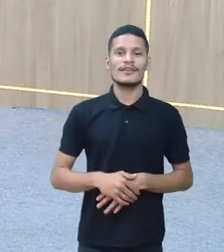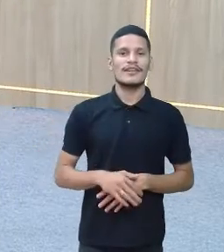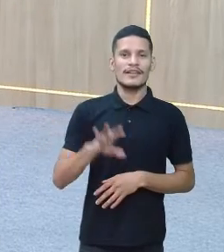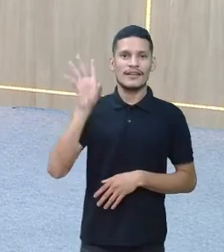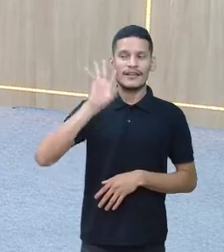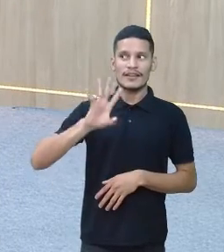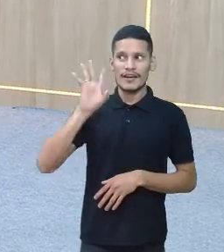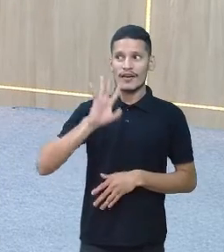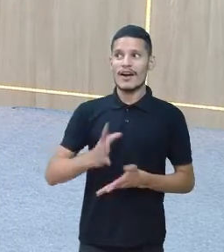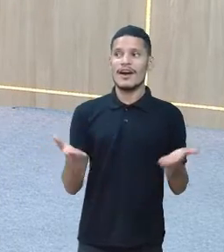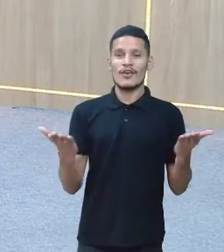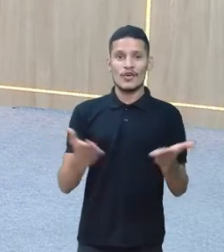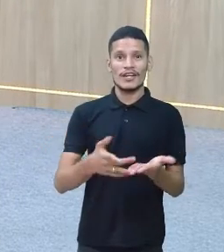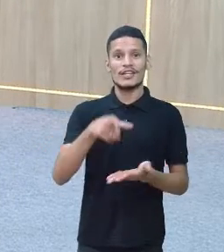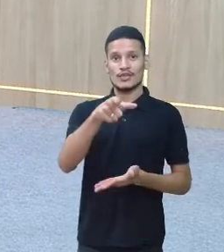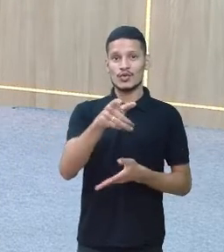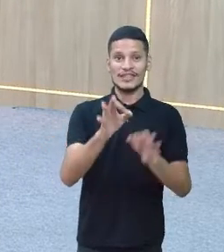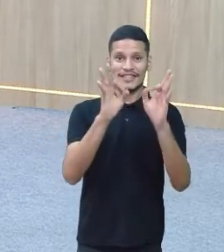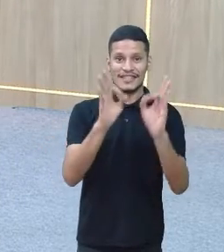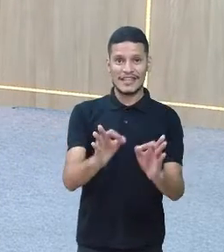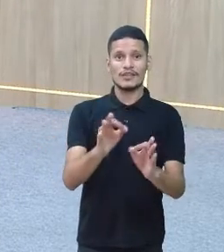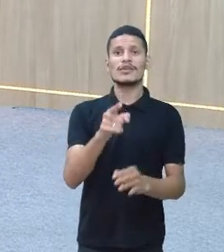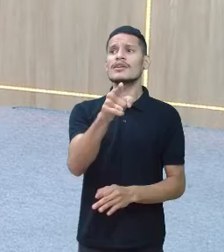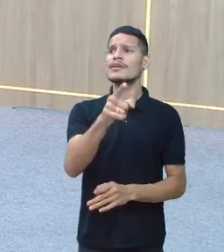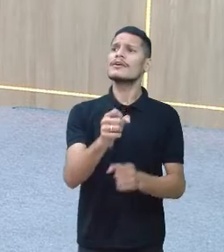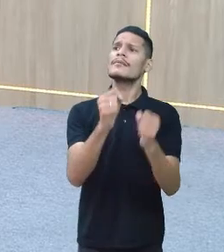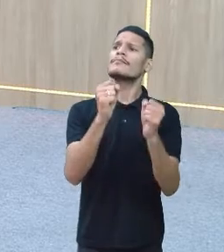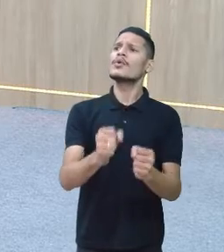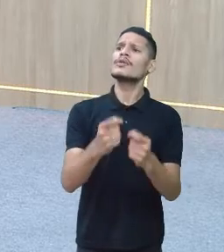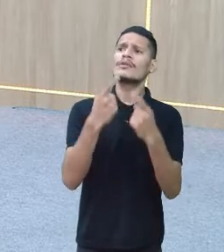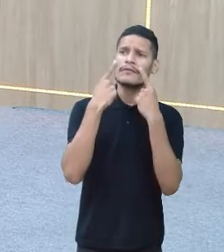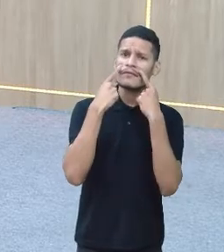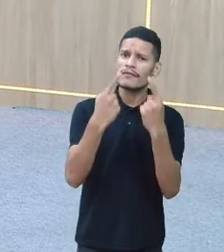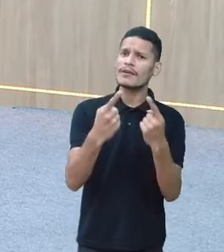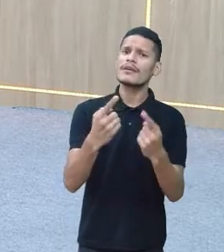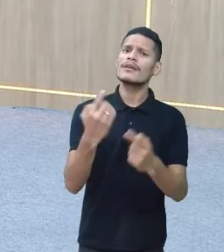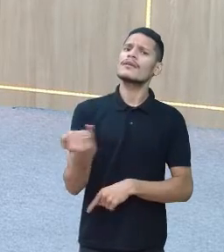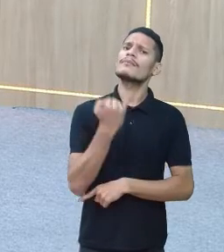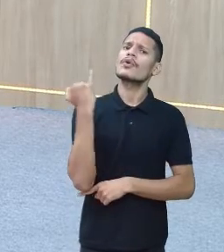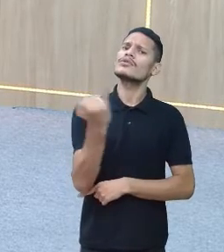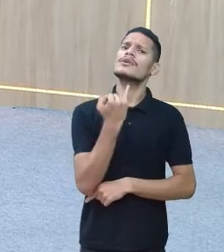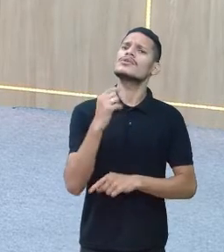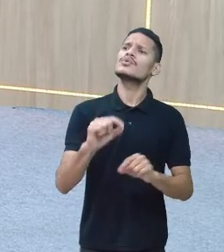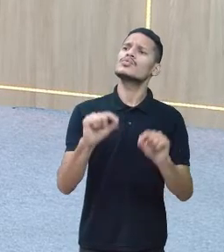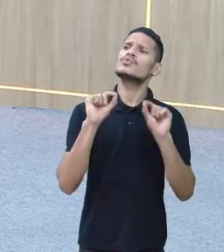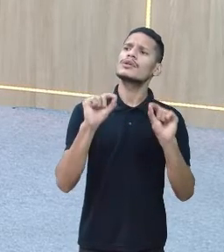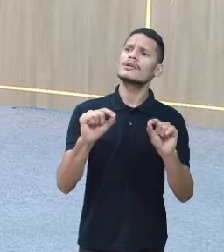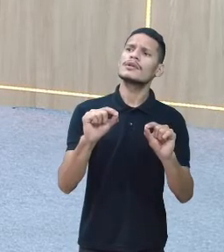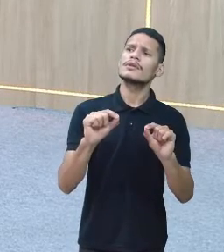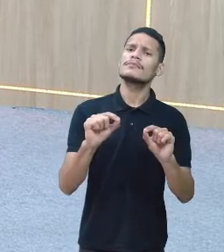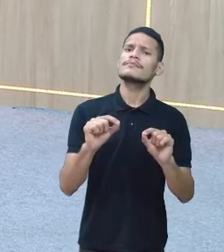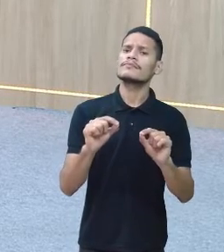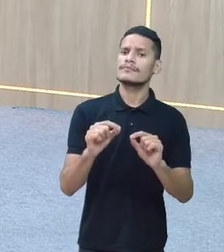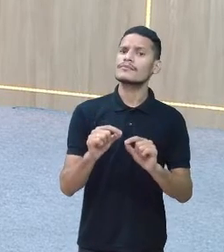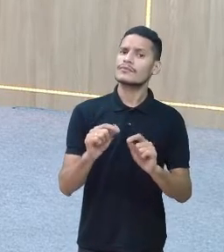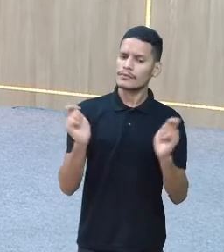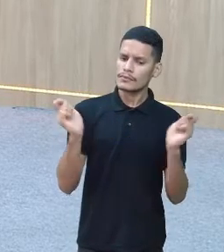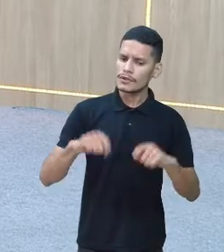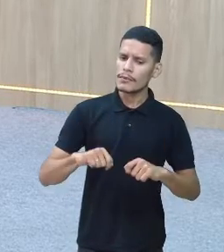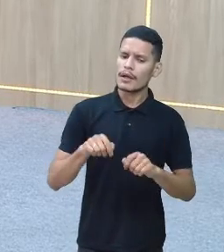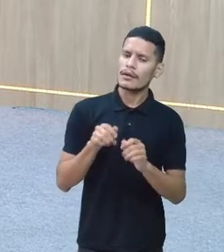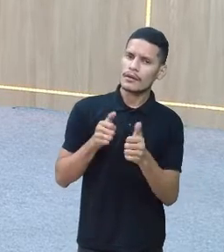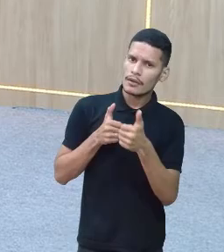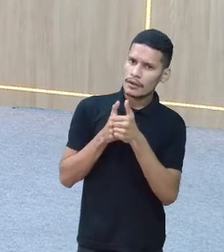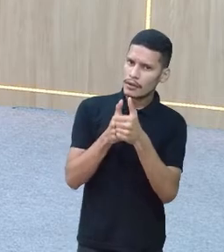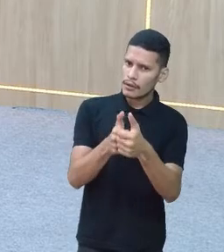Massa. Agora tu tá enquadrado. E aí você pode ver o quanto é importante, né? A questão do